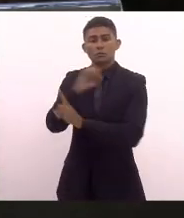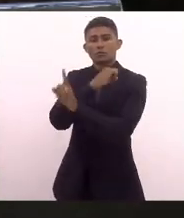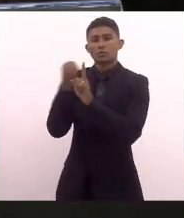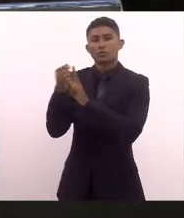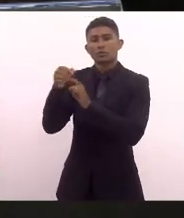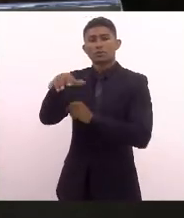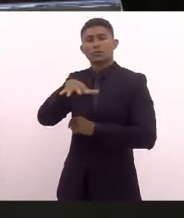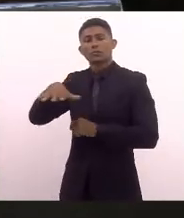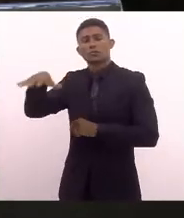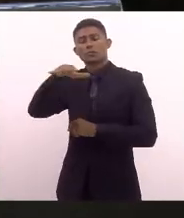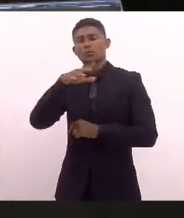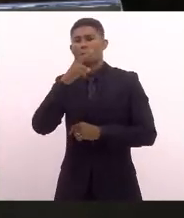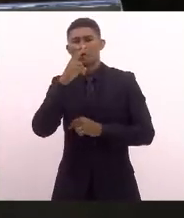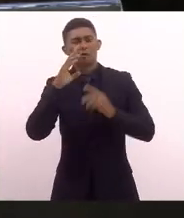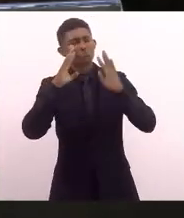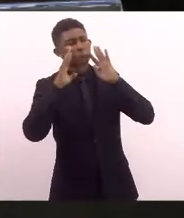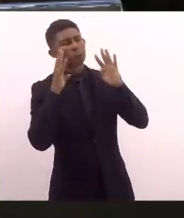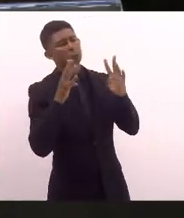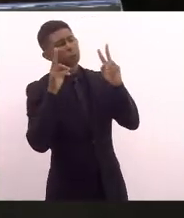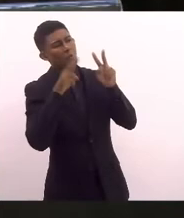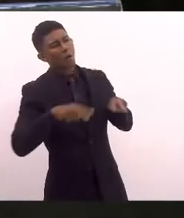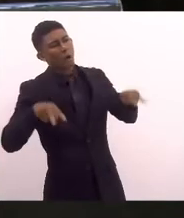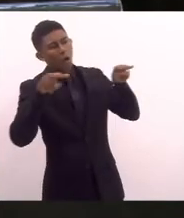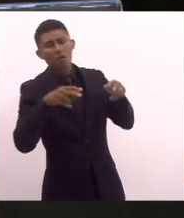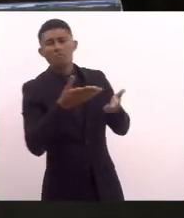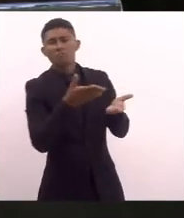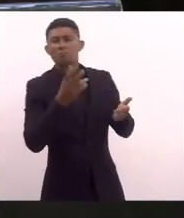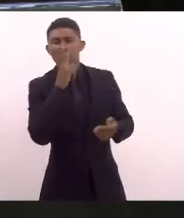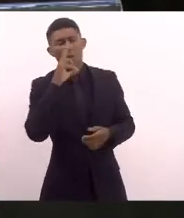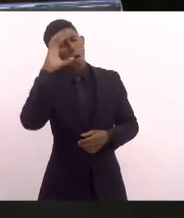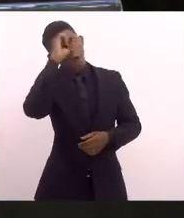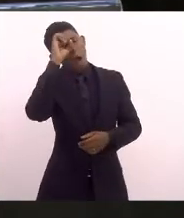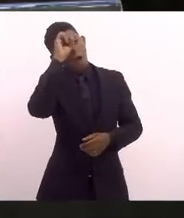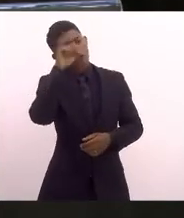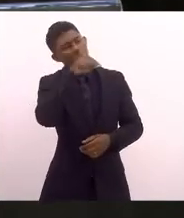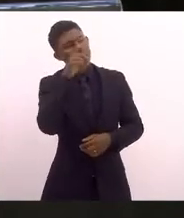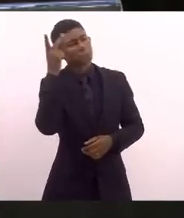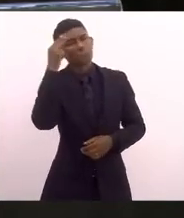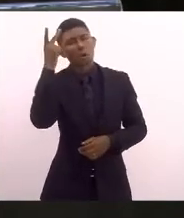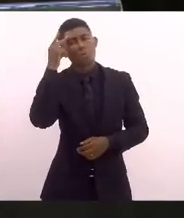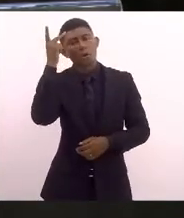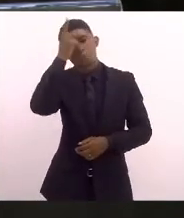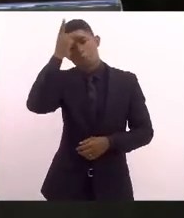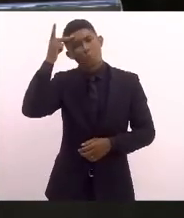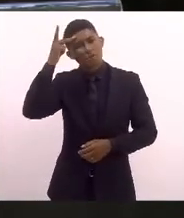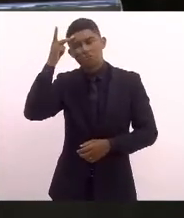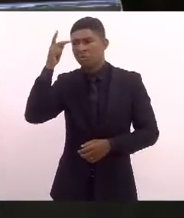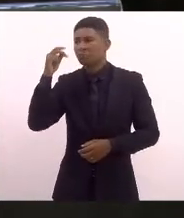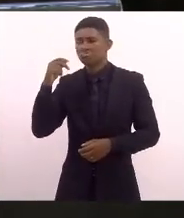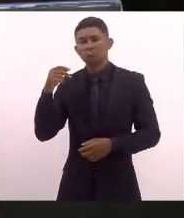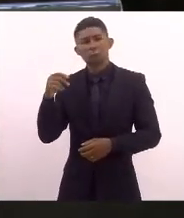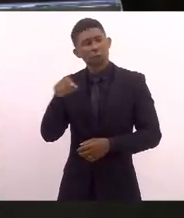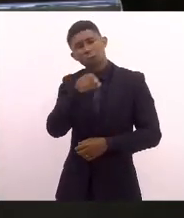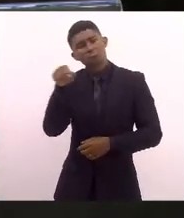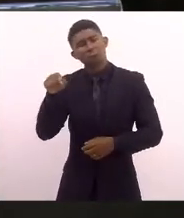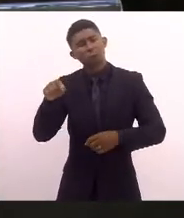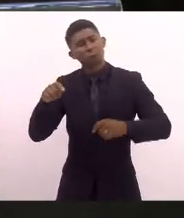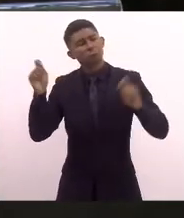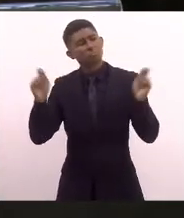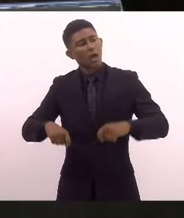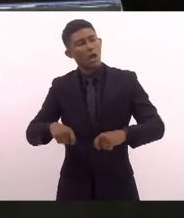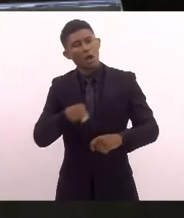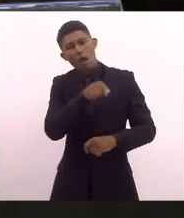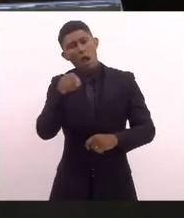ocupação, enquanto aquela que aprende na tarefa, o qual qualquer um com um pouco mais ou menos de